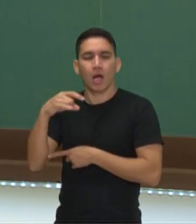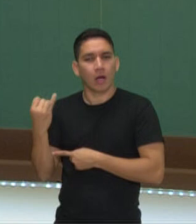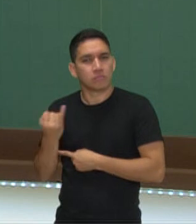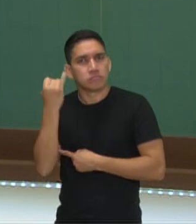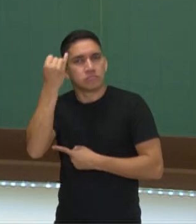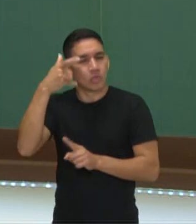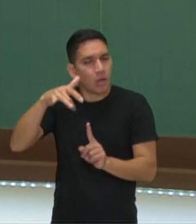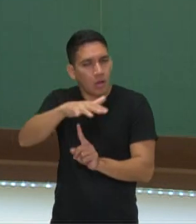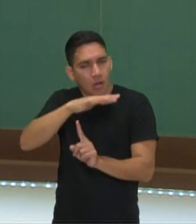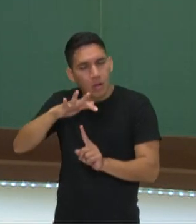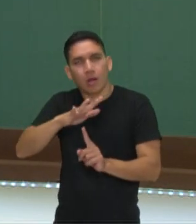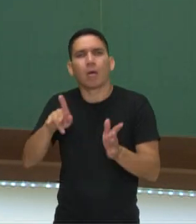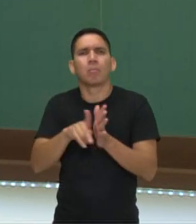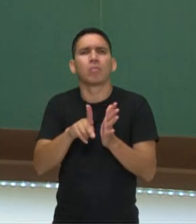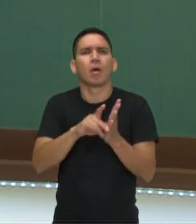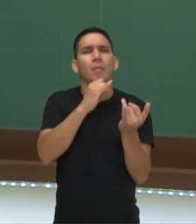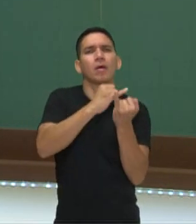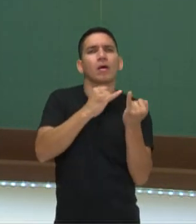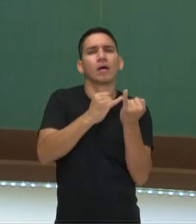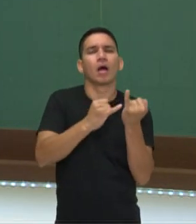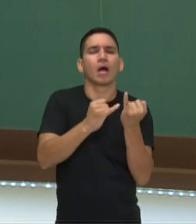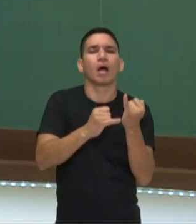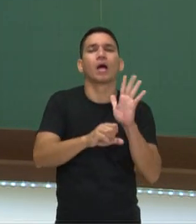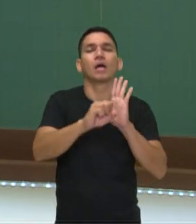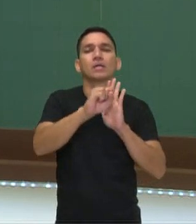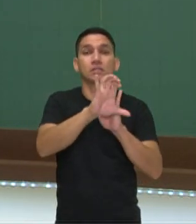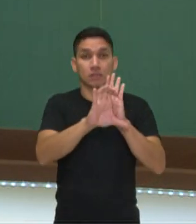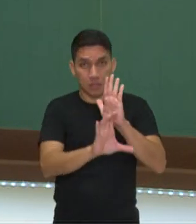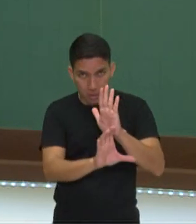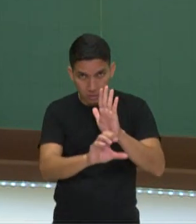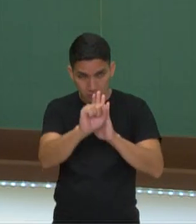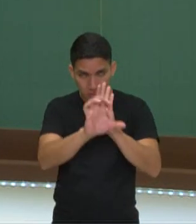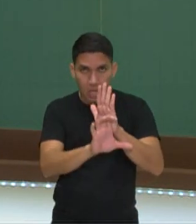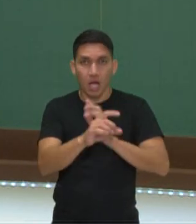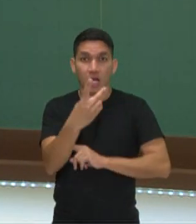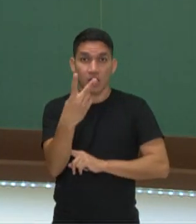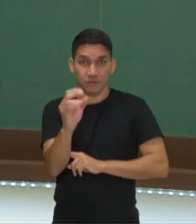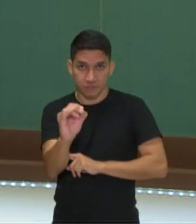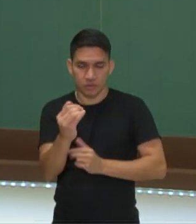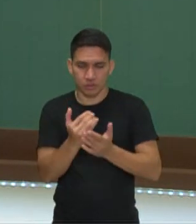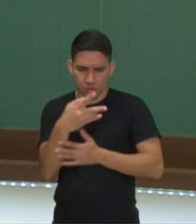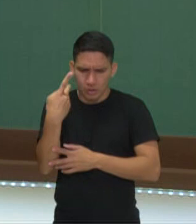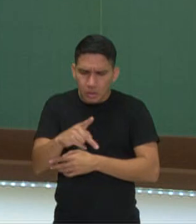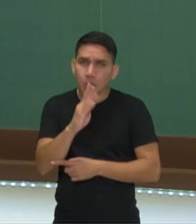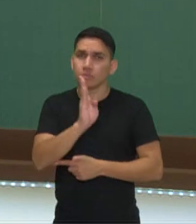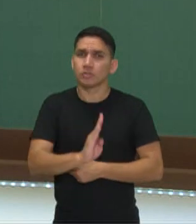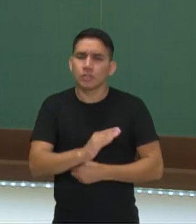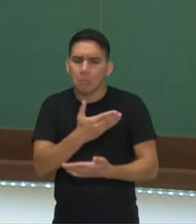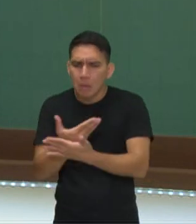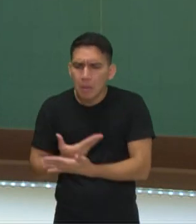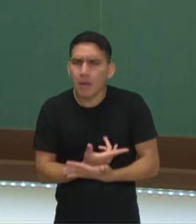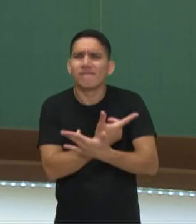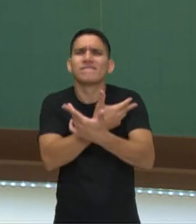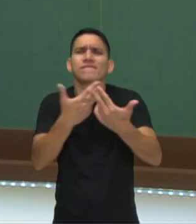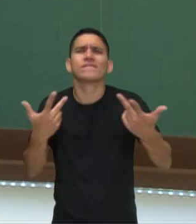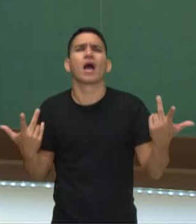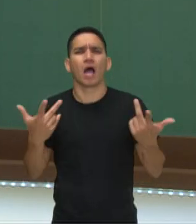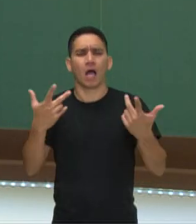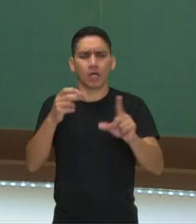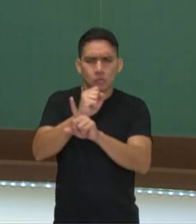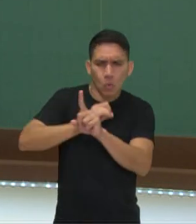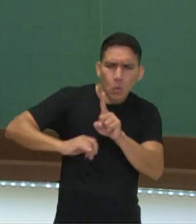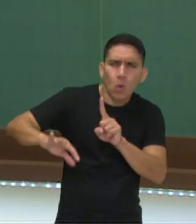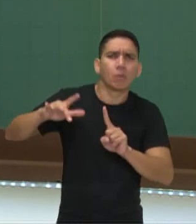ali da primeira metade do século XX no Brasil. Os estudos de vários sociólogos, antropólogos foram